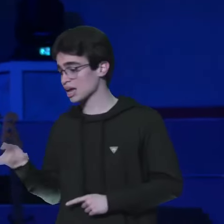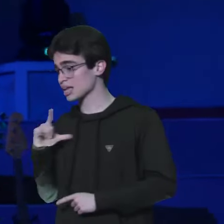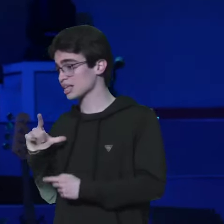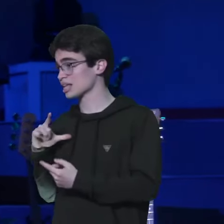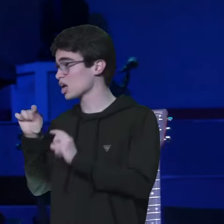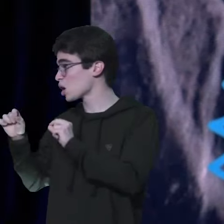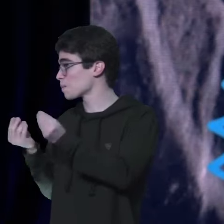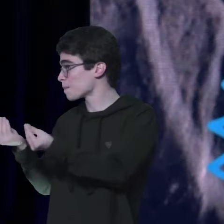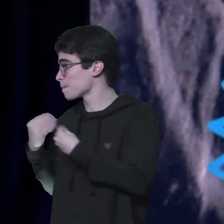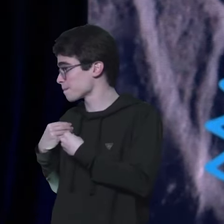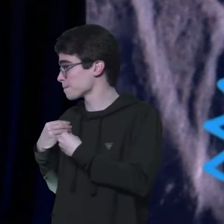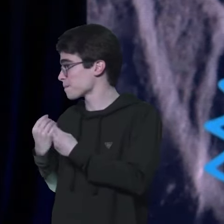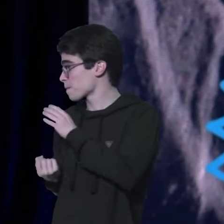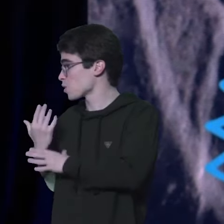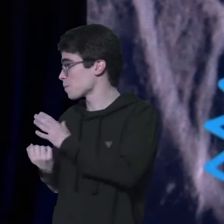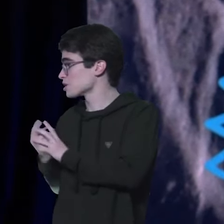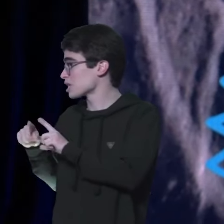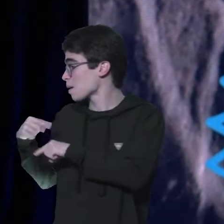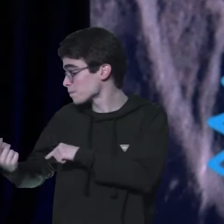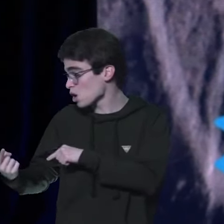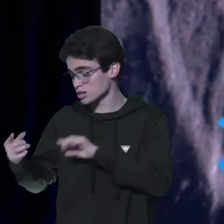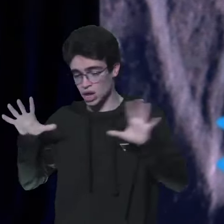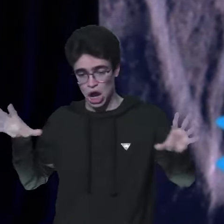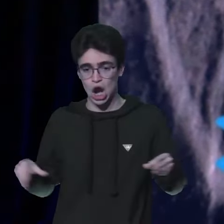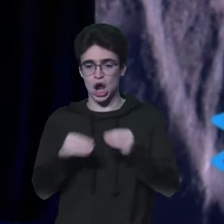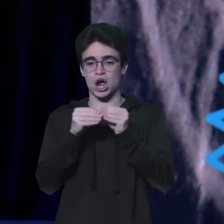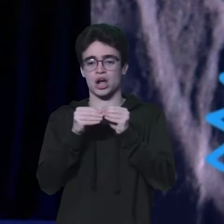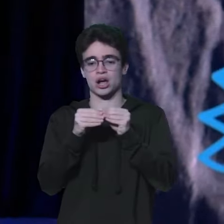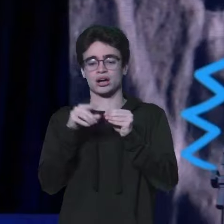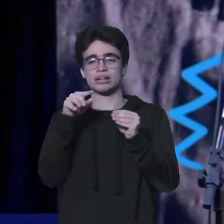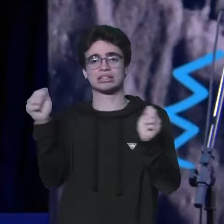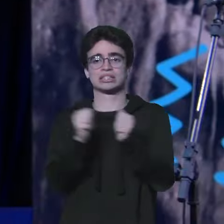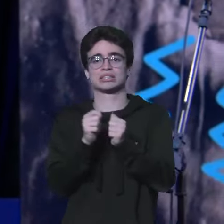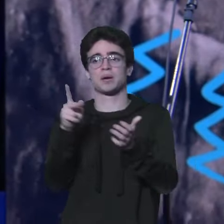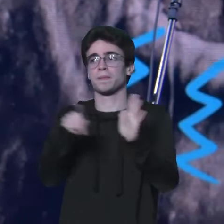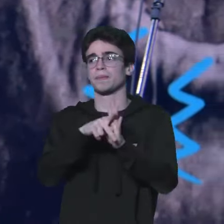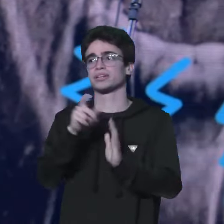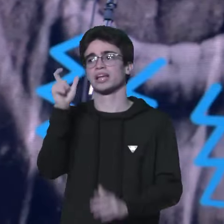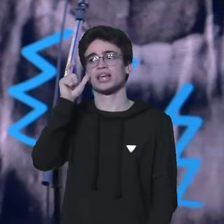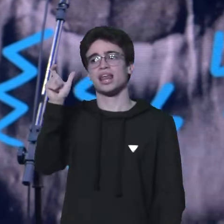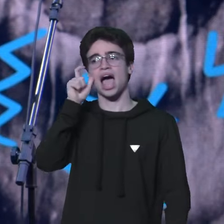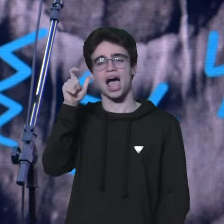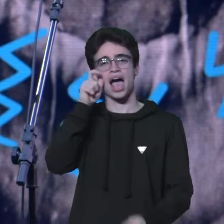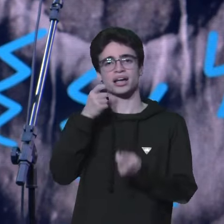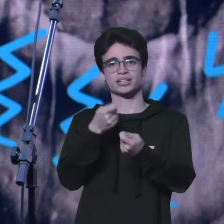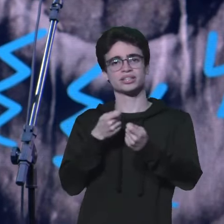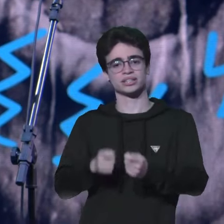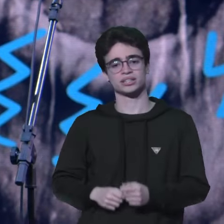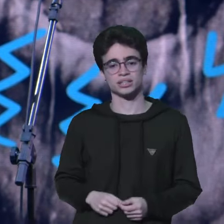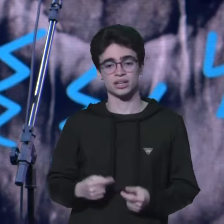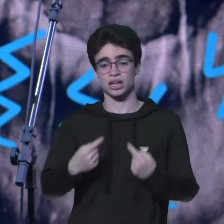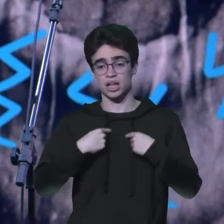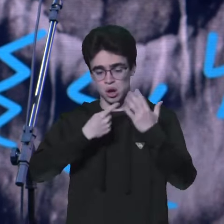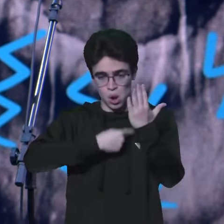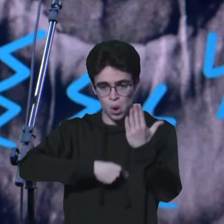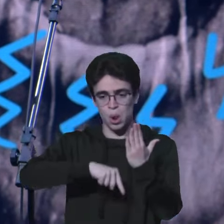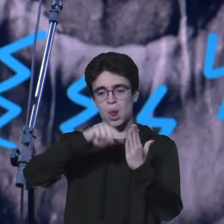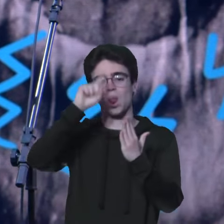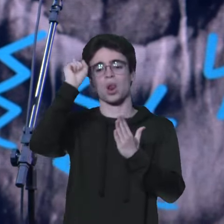que é produzida mais tarde e faz um combo do Satanás, que faz você ficar rolando